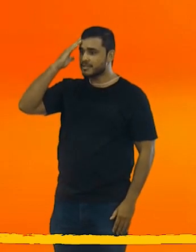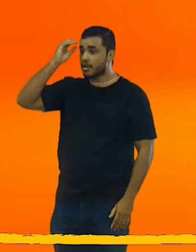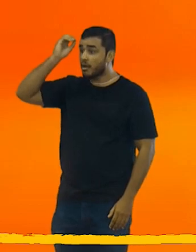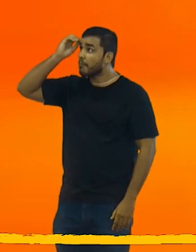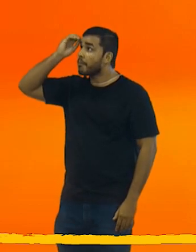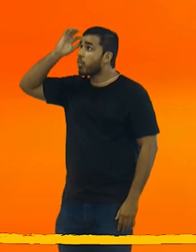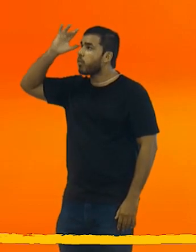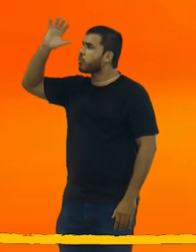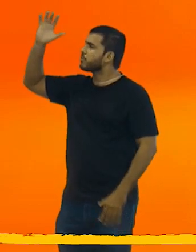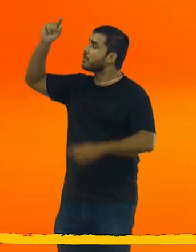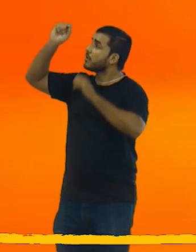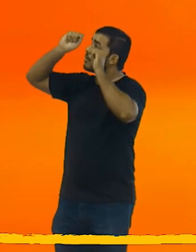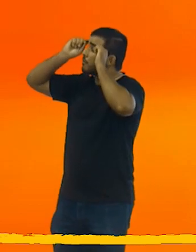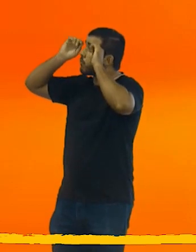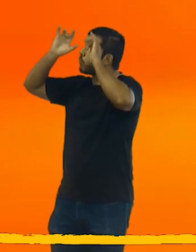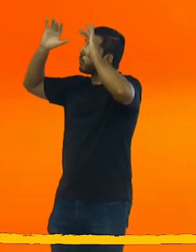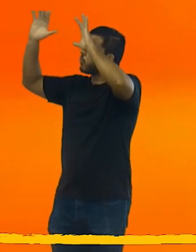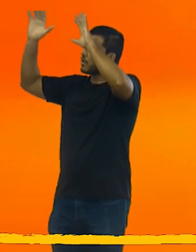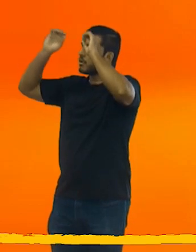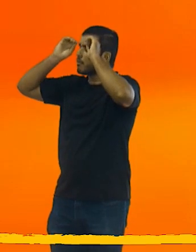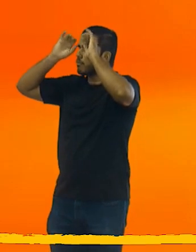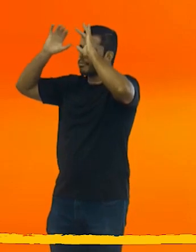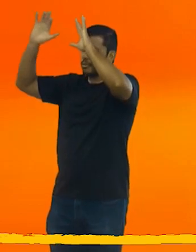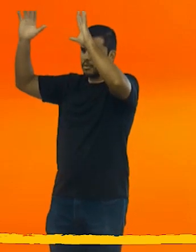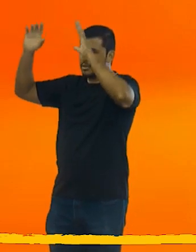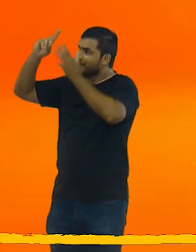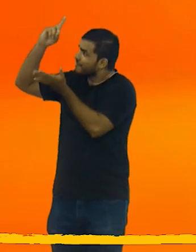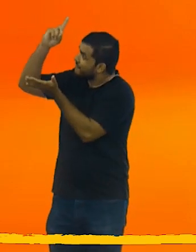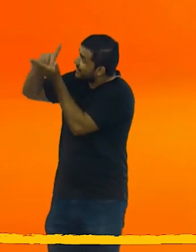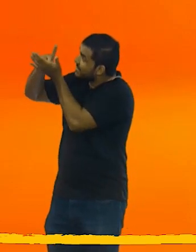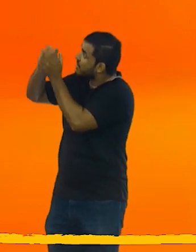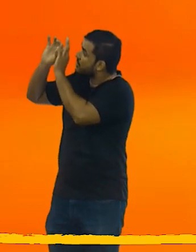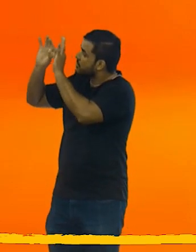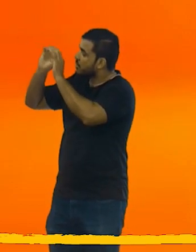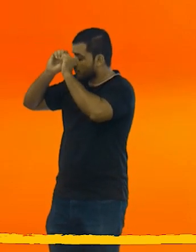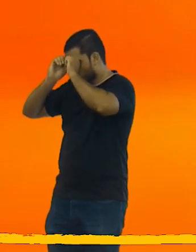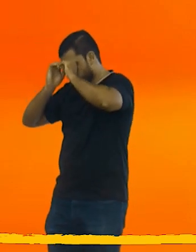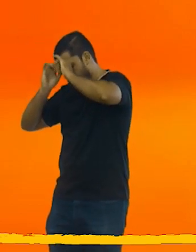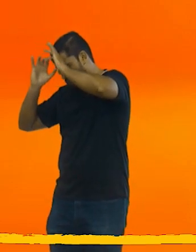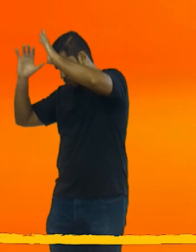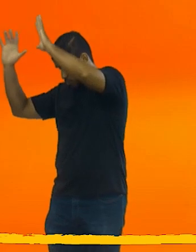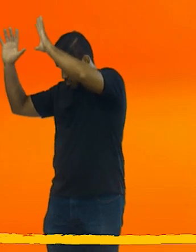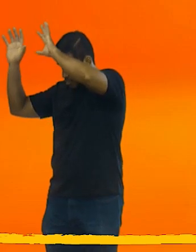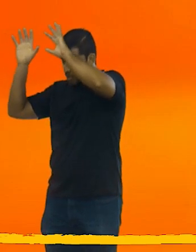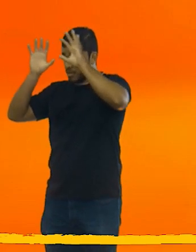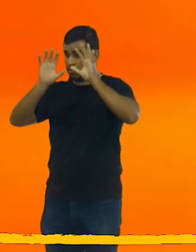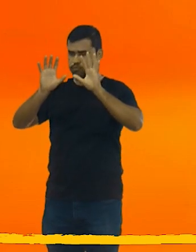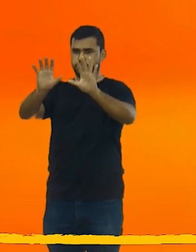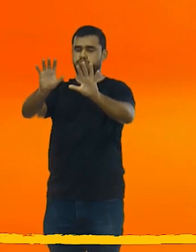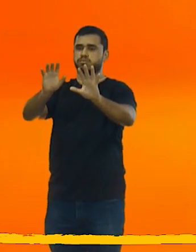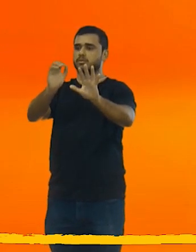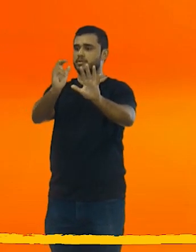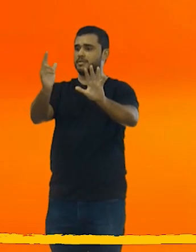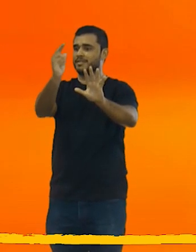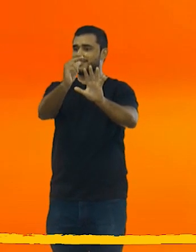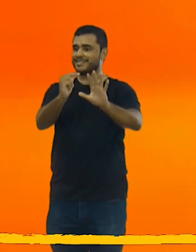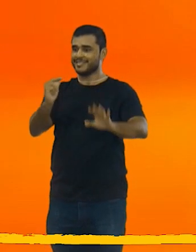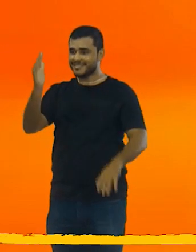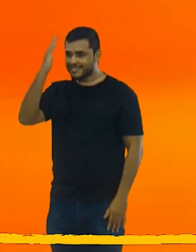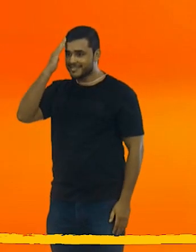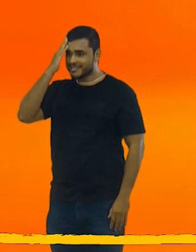para fora em automatismo psíquico imagens produzidas no plano